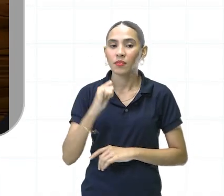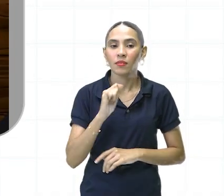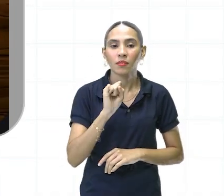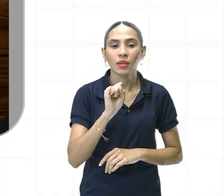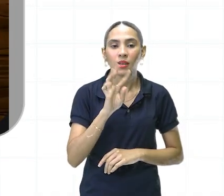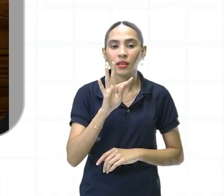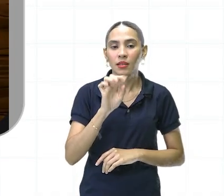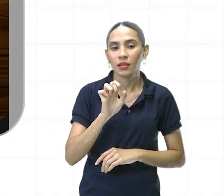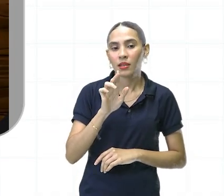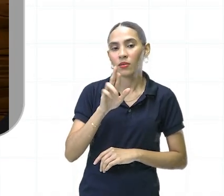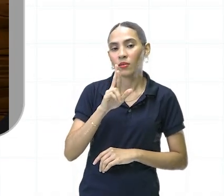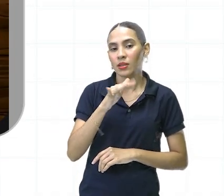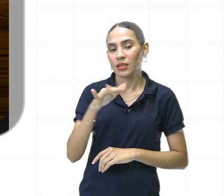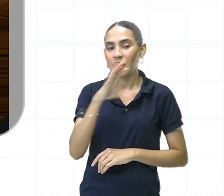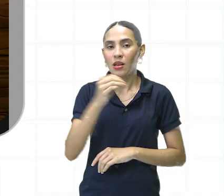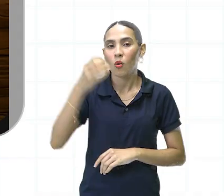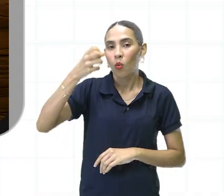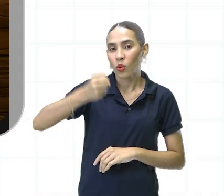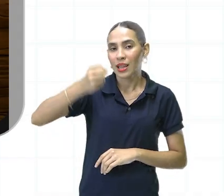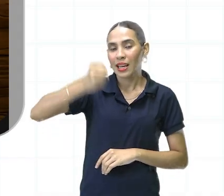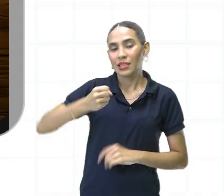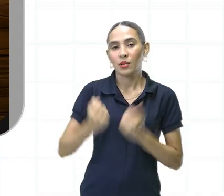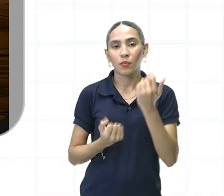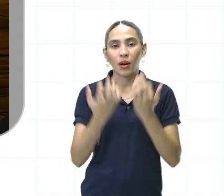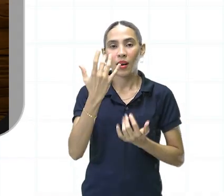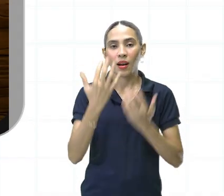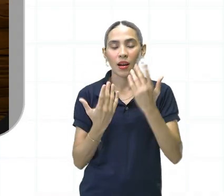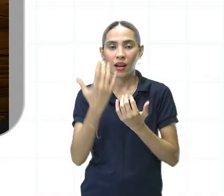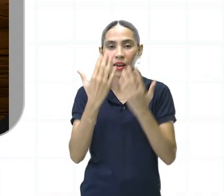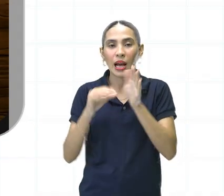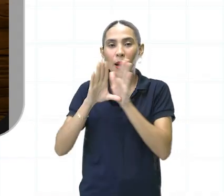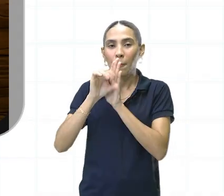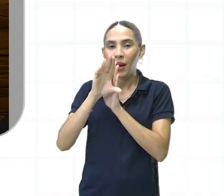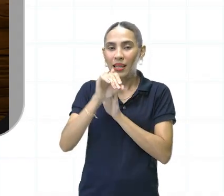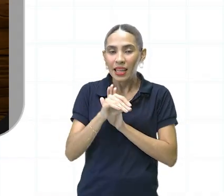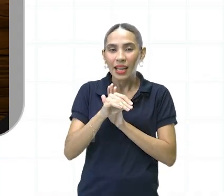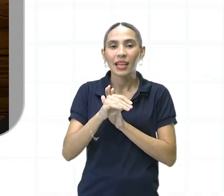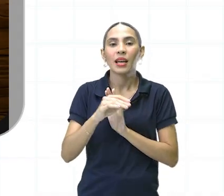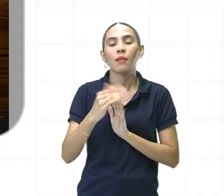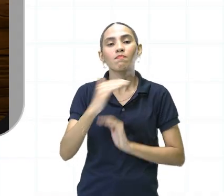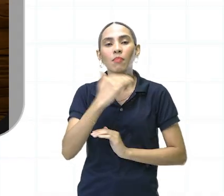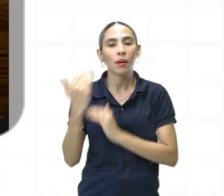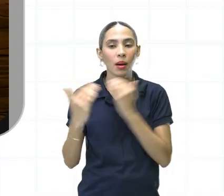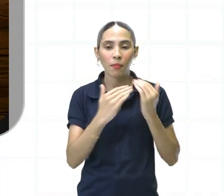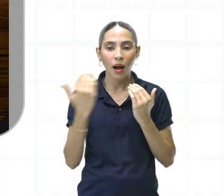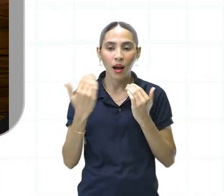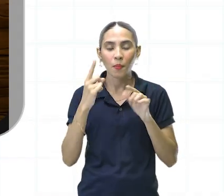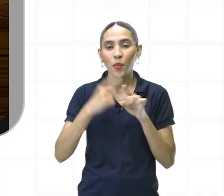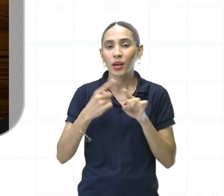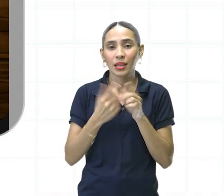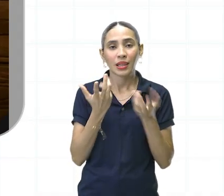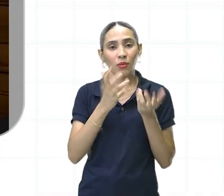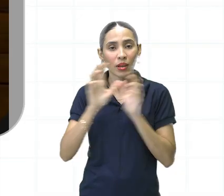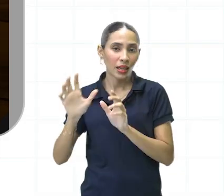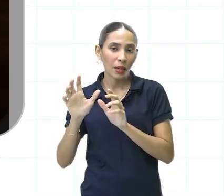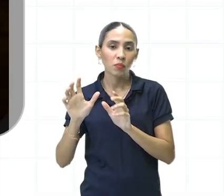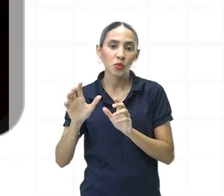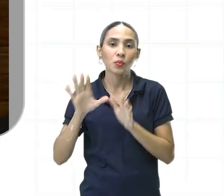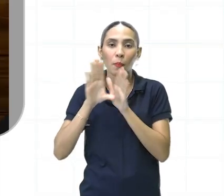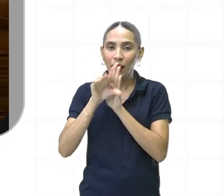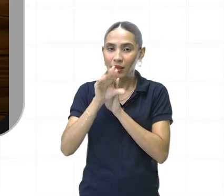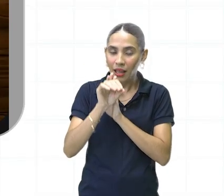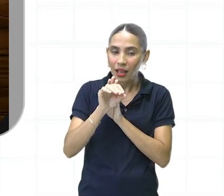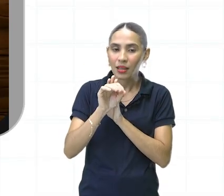é o processo onde o leite ele vai ser aquecido para matar os micro-organismos indesejados, porque não queremos contaminante no